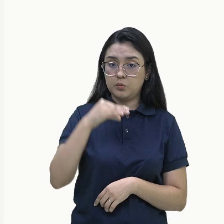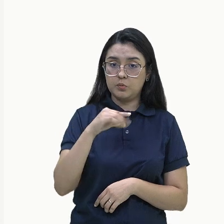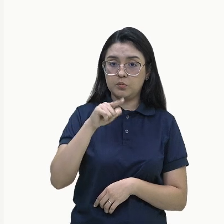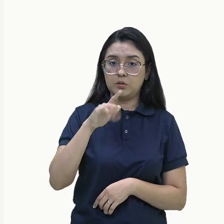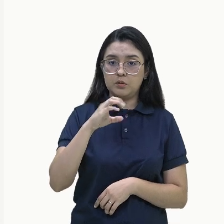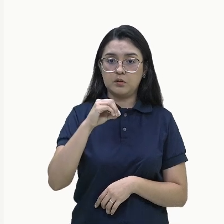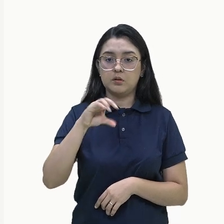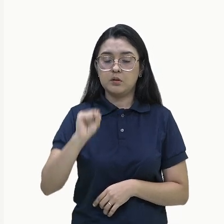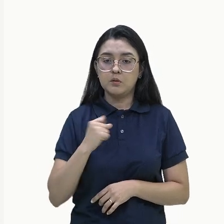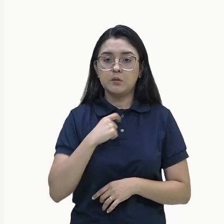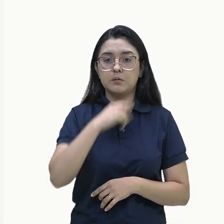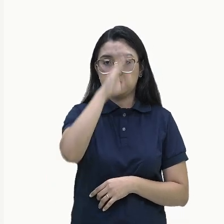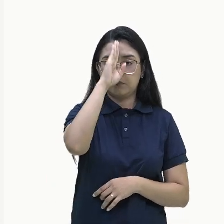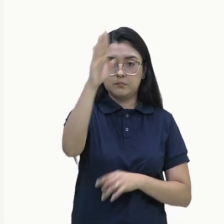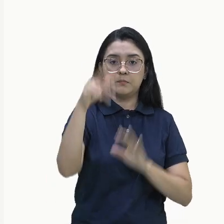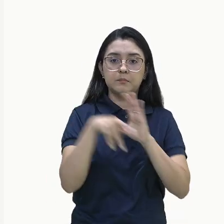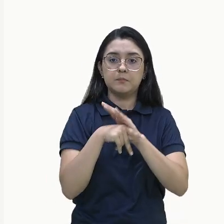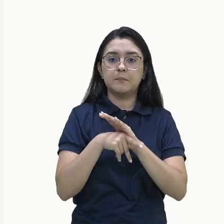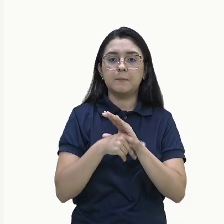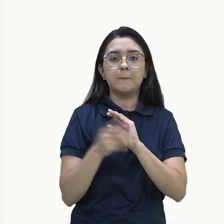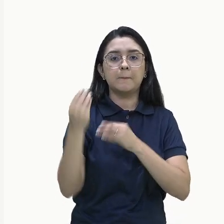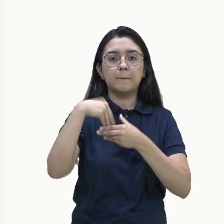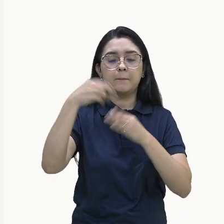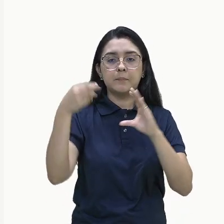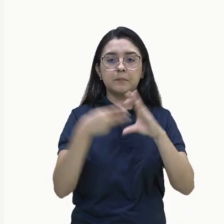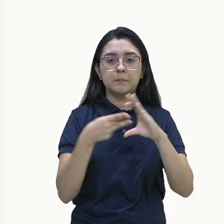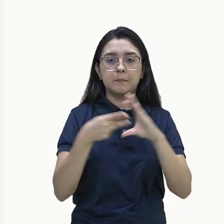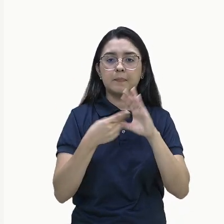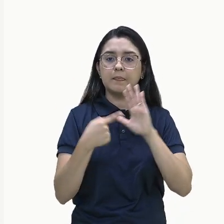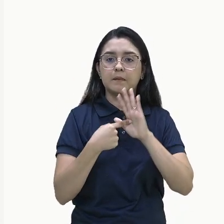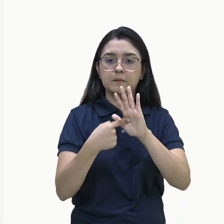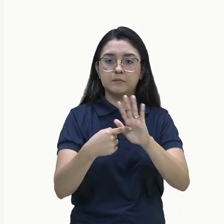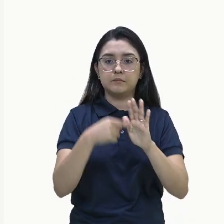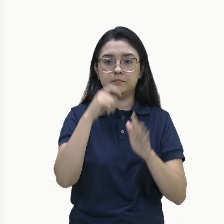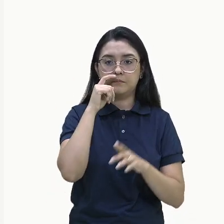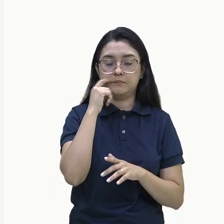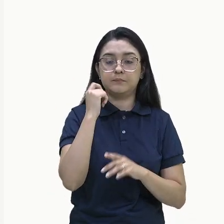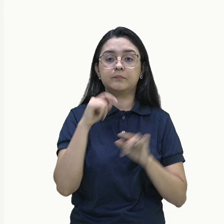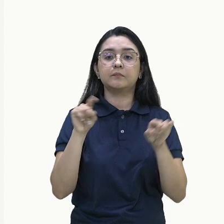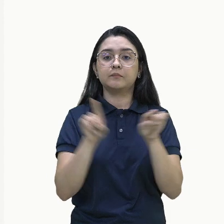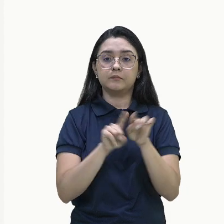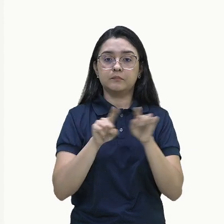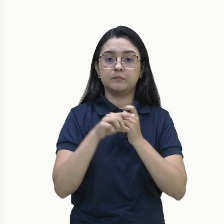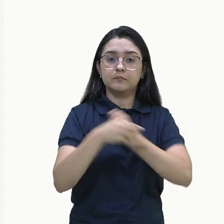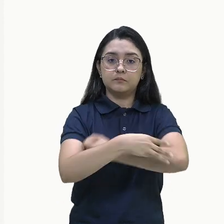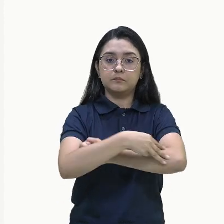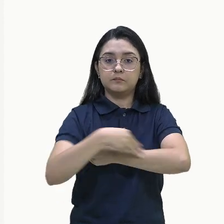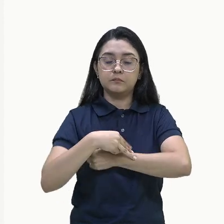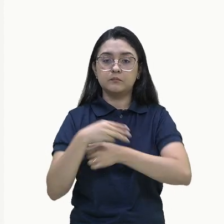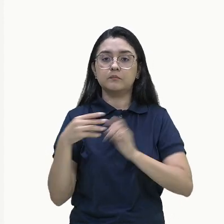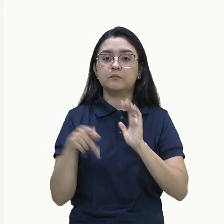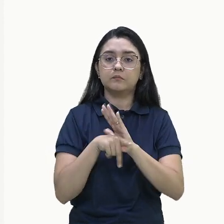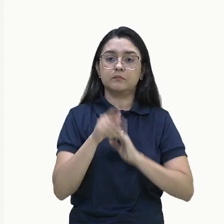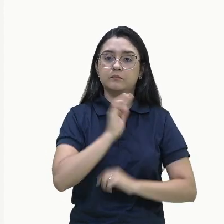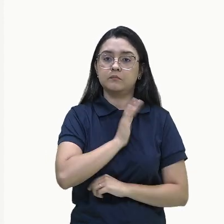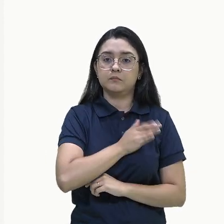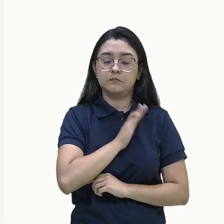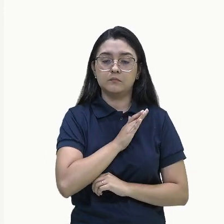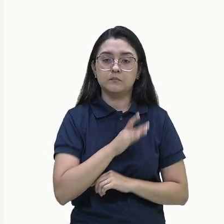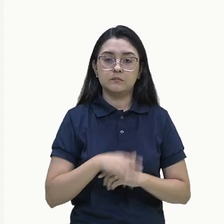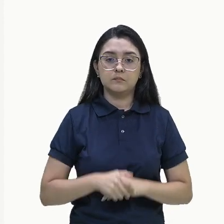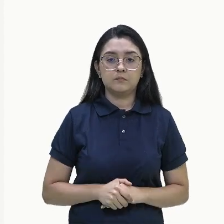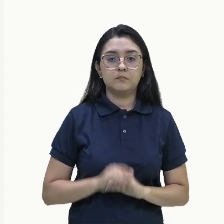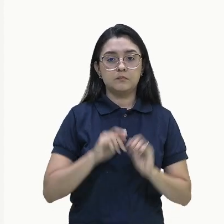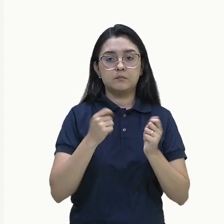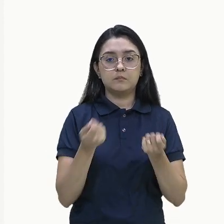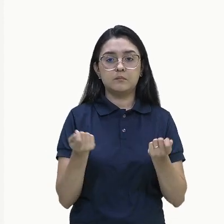na porção central dessas células. Está aqui em destaque também, né, o músculo estriado cardíaco. E